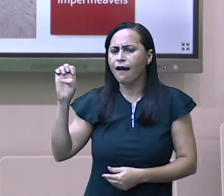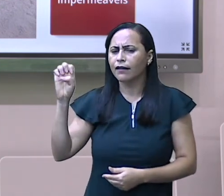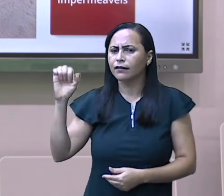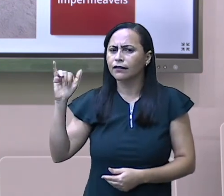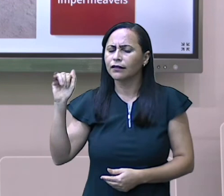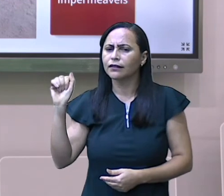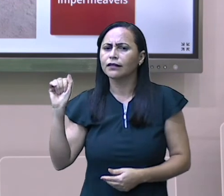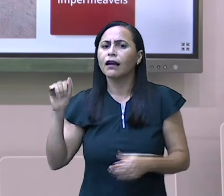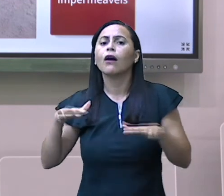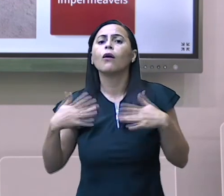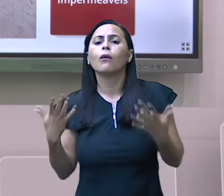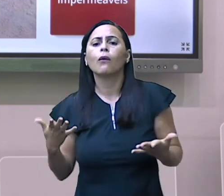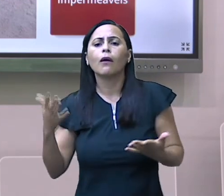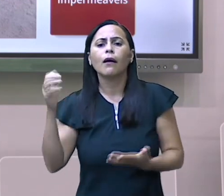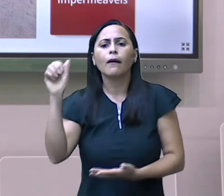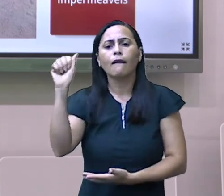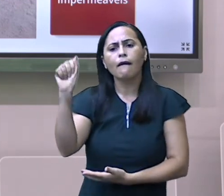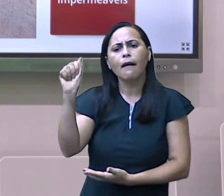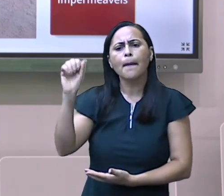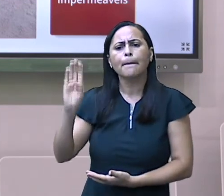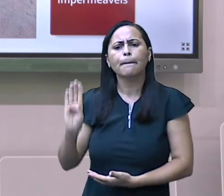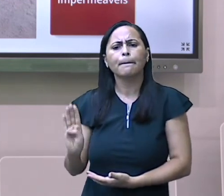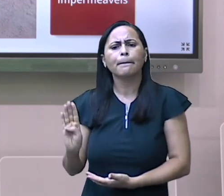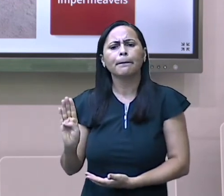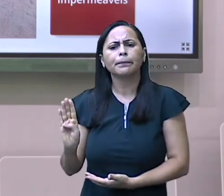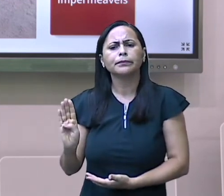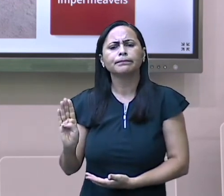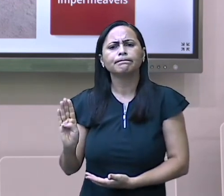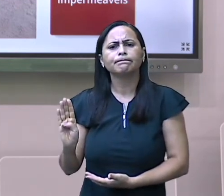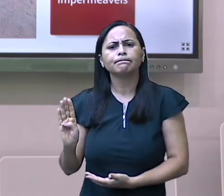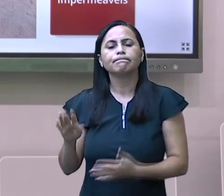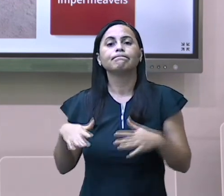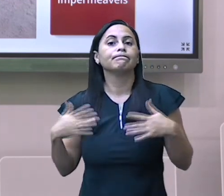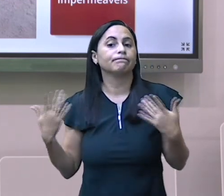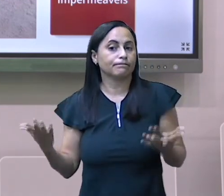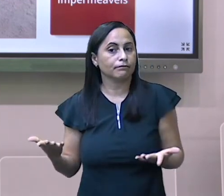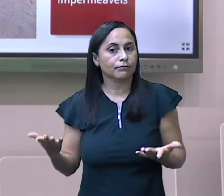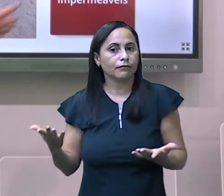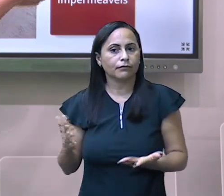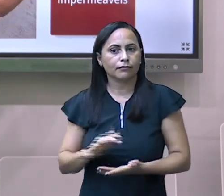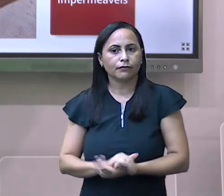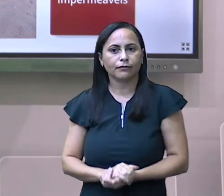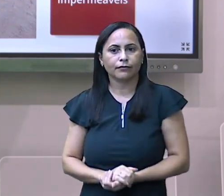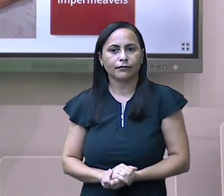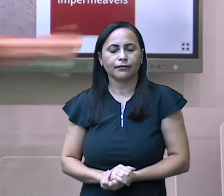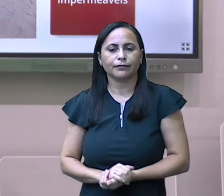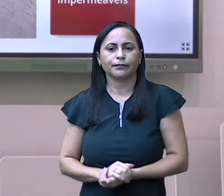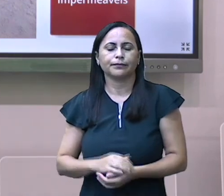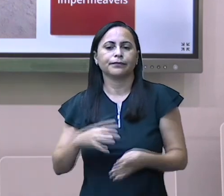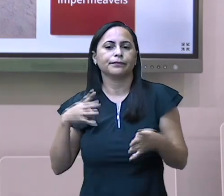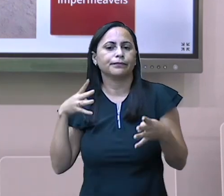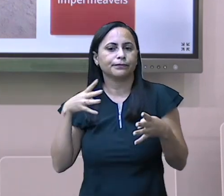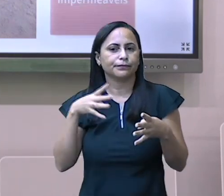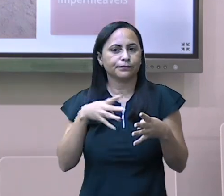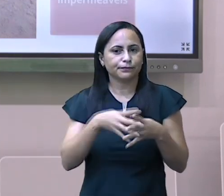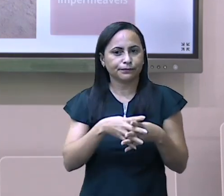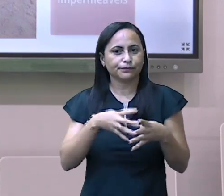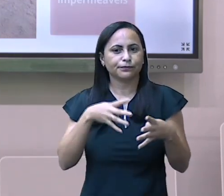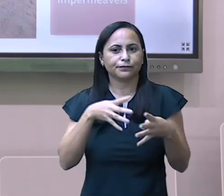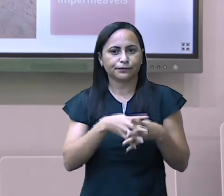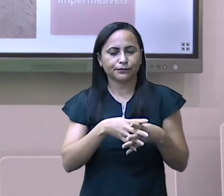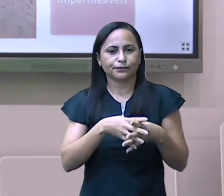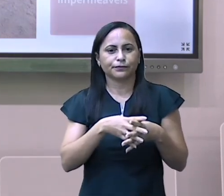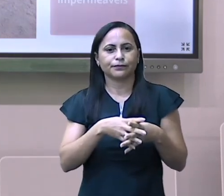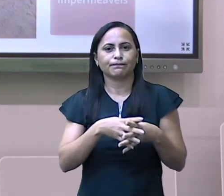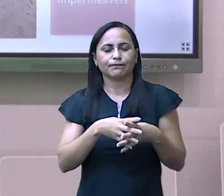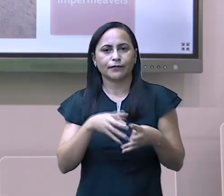hipermeável? O solo arenoso, ele é permeável ou hipermeável? Ele é permeável, né?